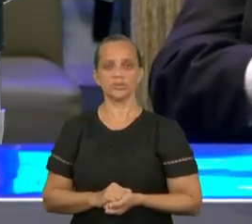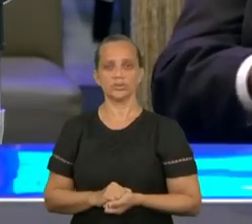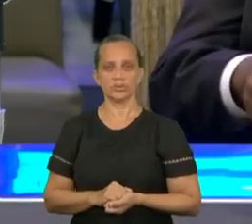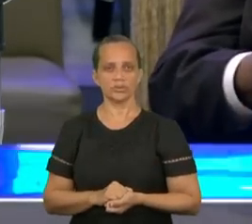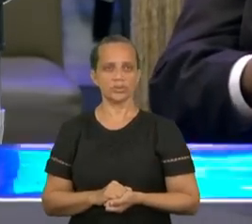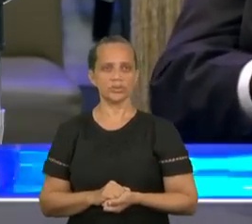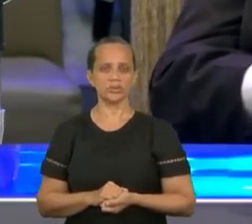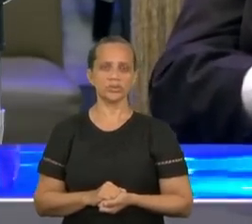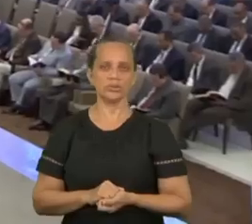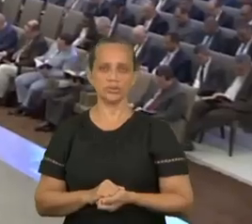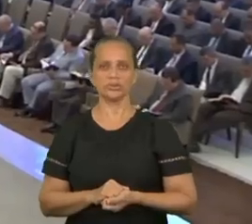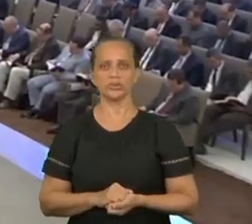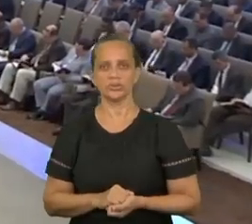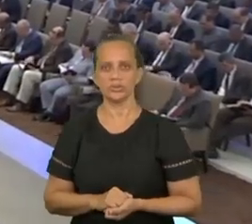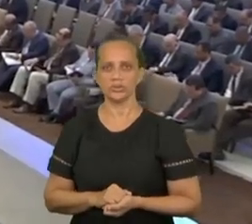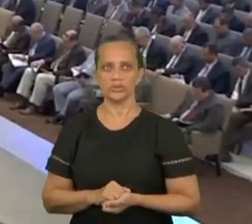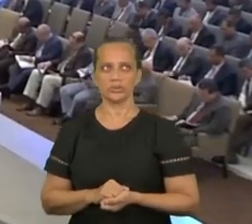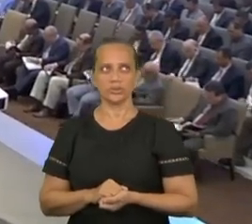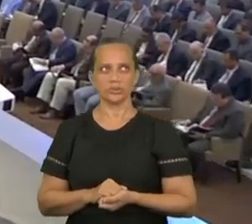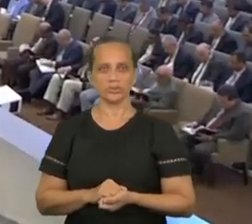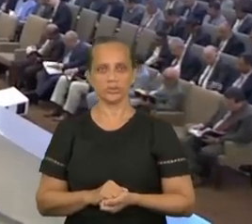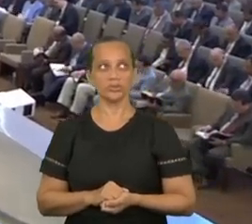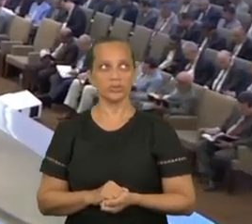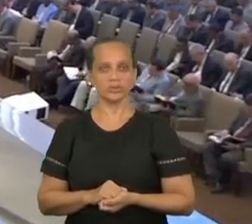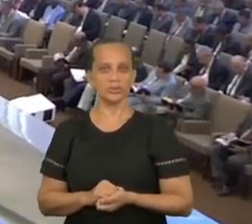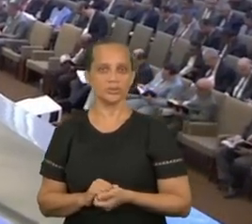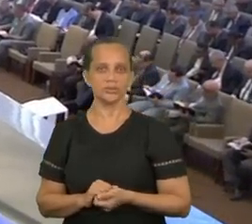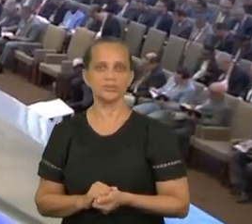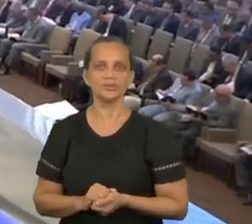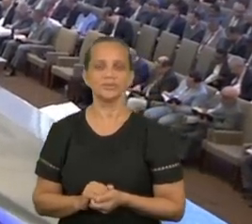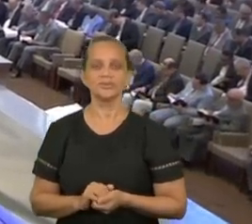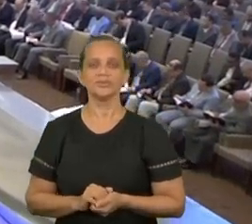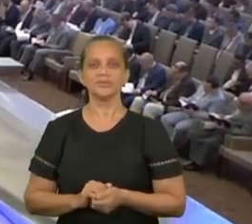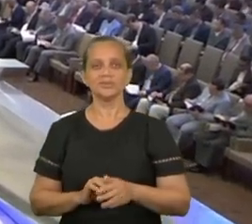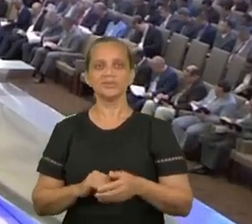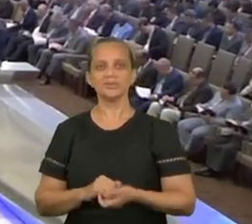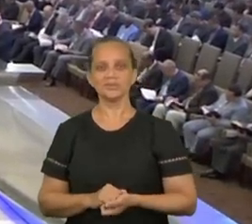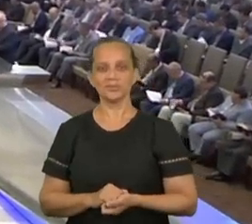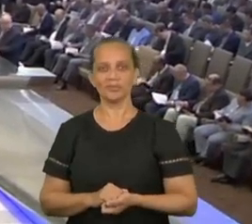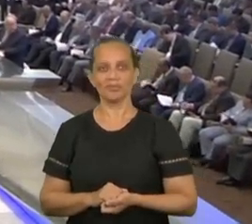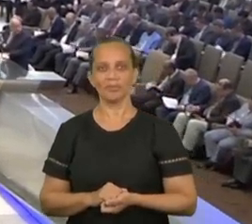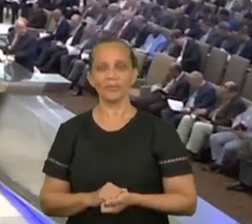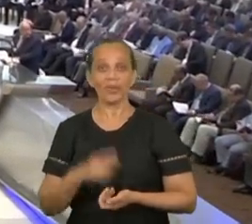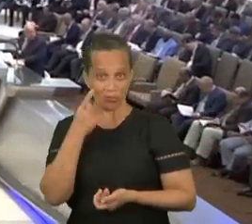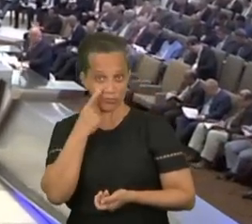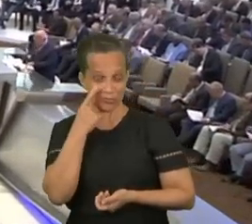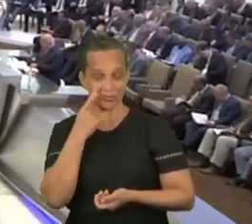claro que fala do Pai Celestial mas tem lições importantes para nossa vida aí